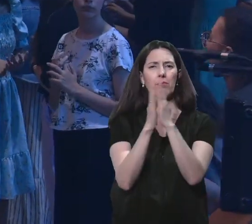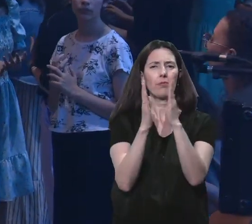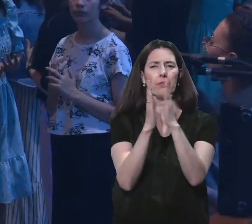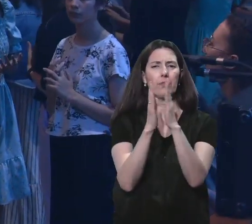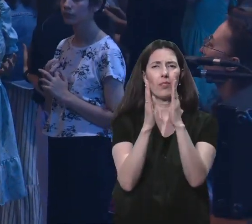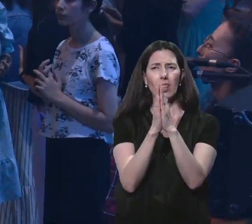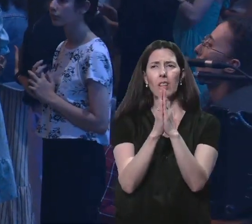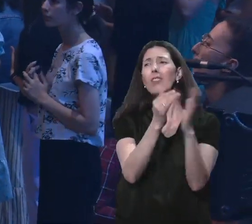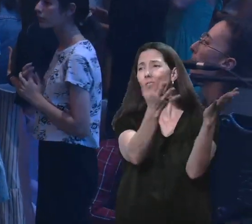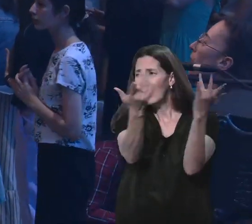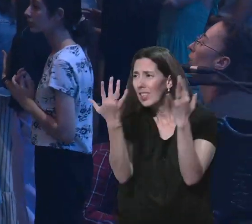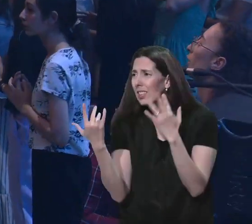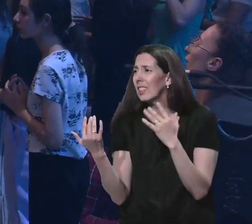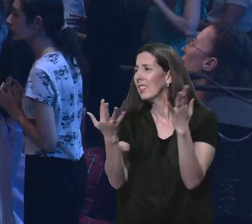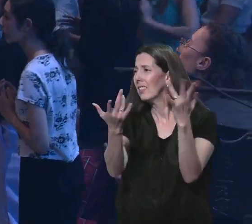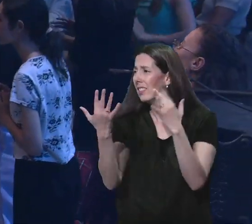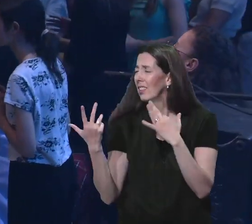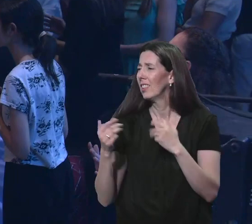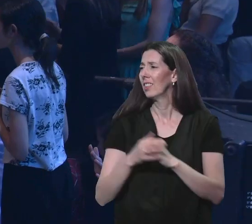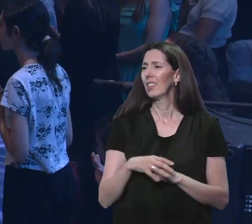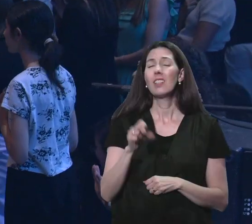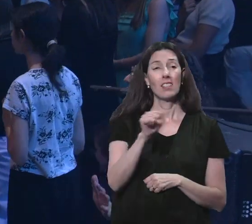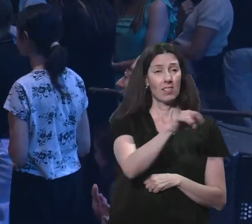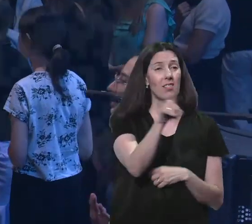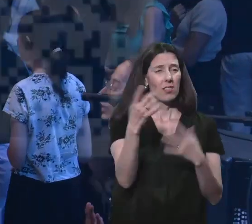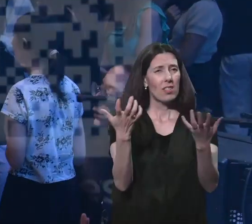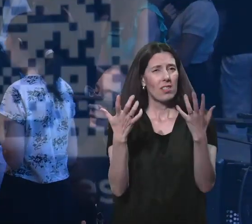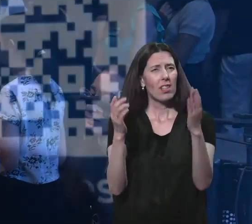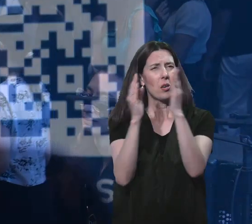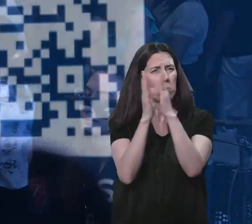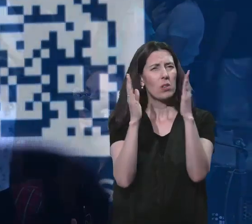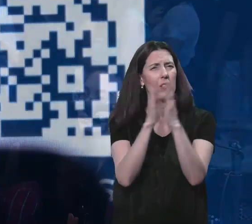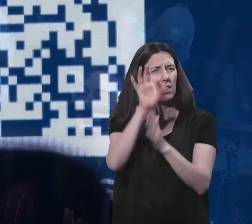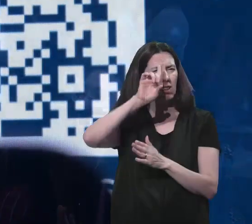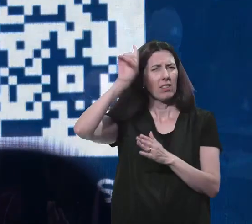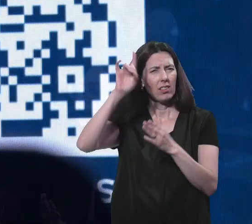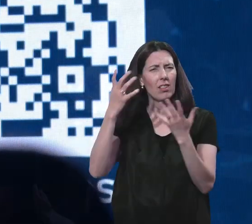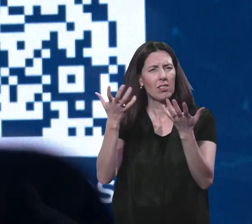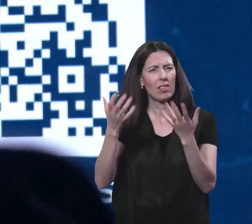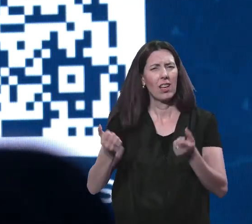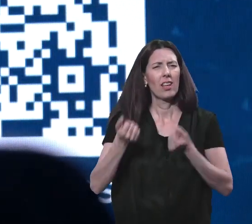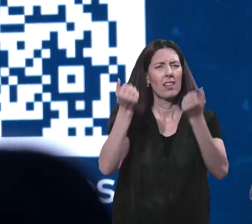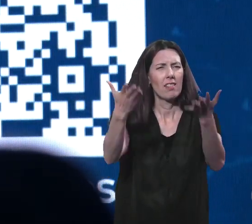venha. Venha. Hoje Deus quer dar mais.